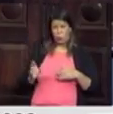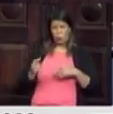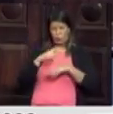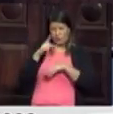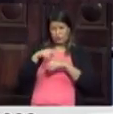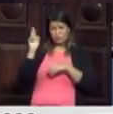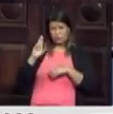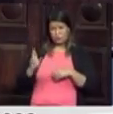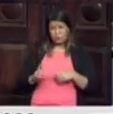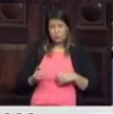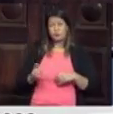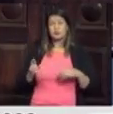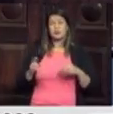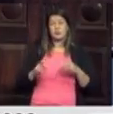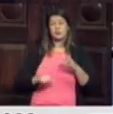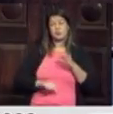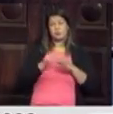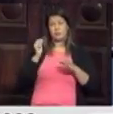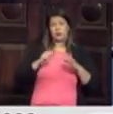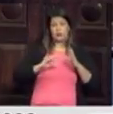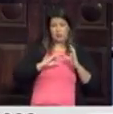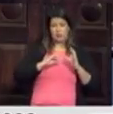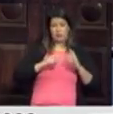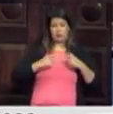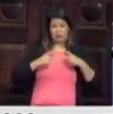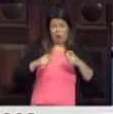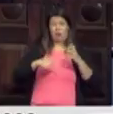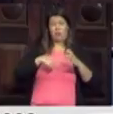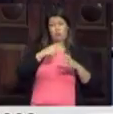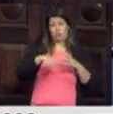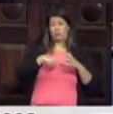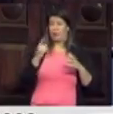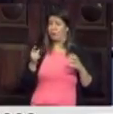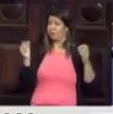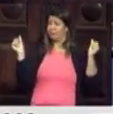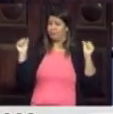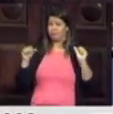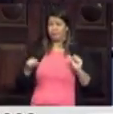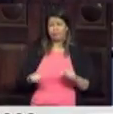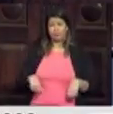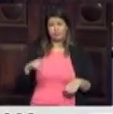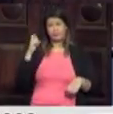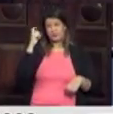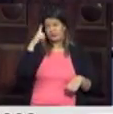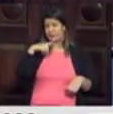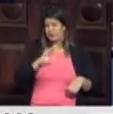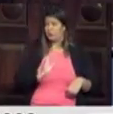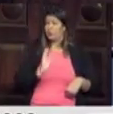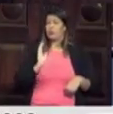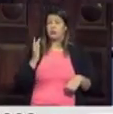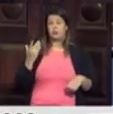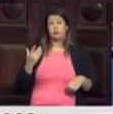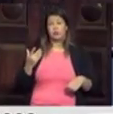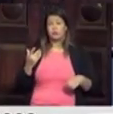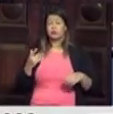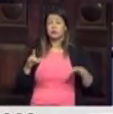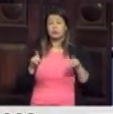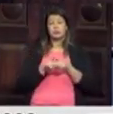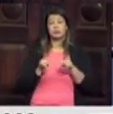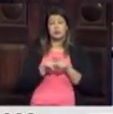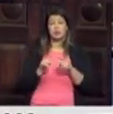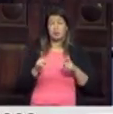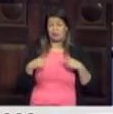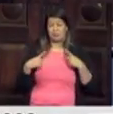Mundial, sofrendo muitos reveses, seus maridos e filhos morrendo nas trincheiras de